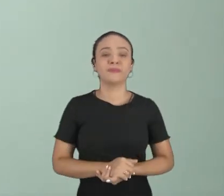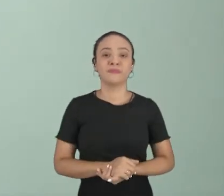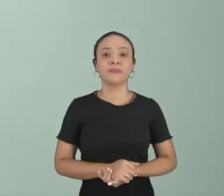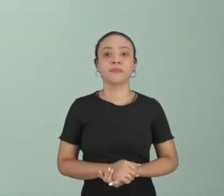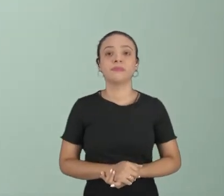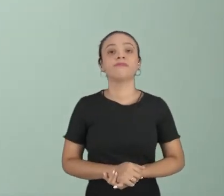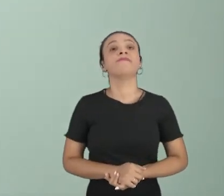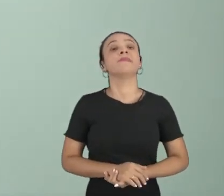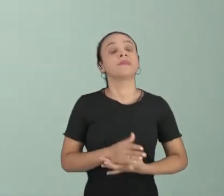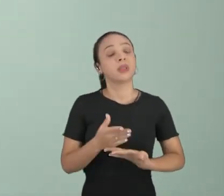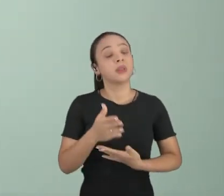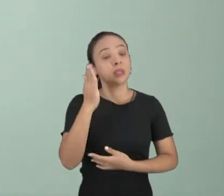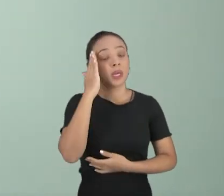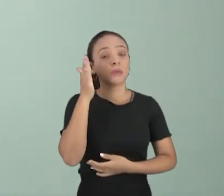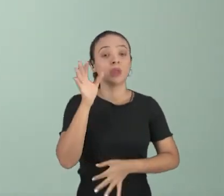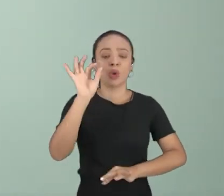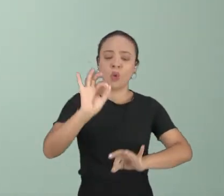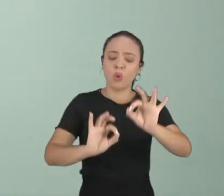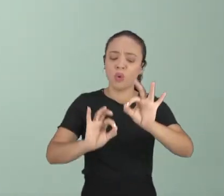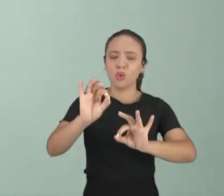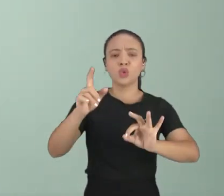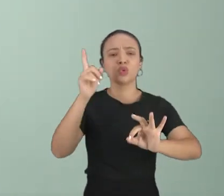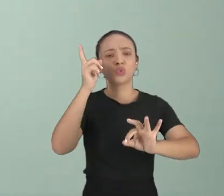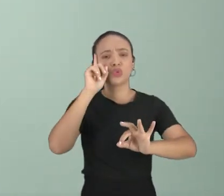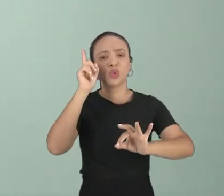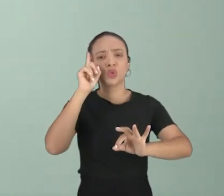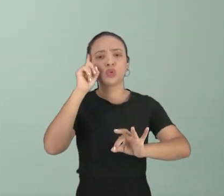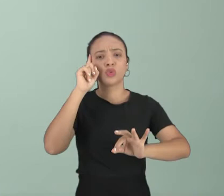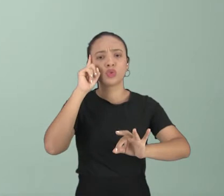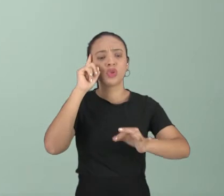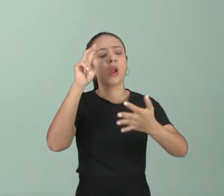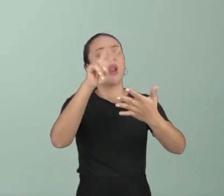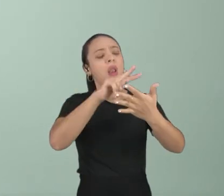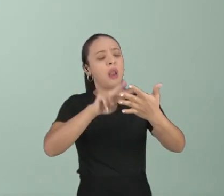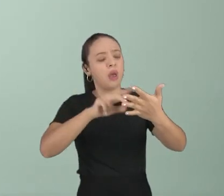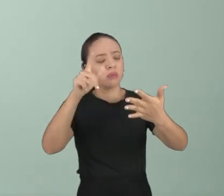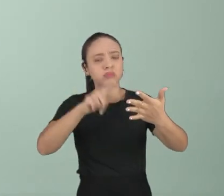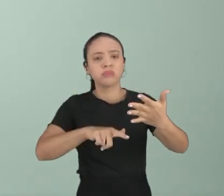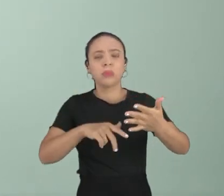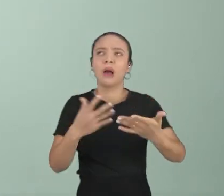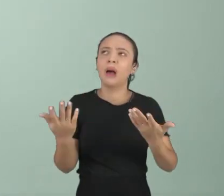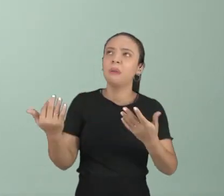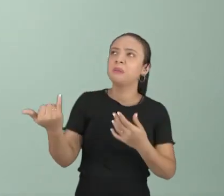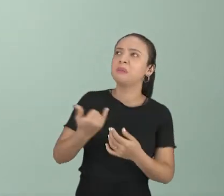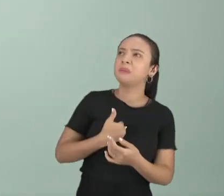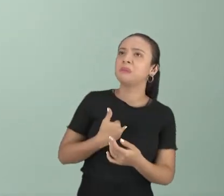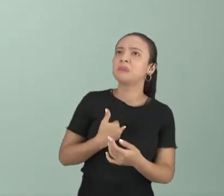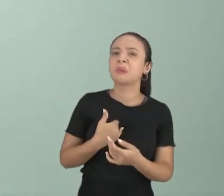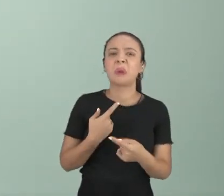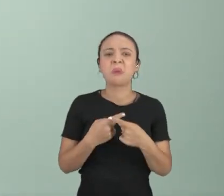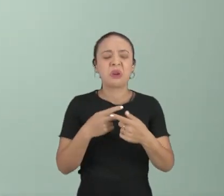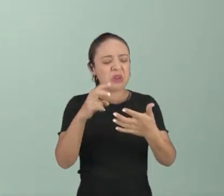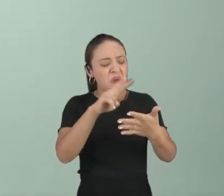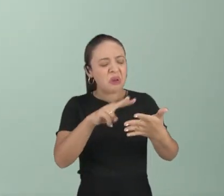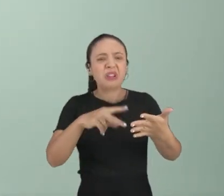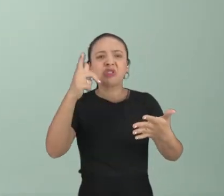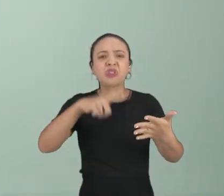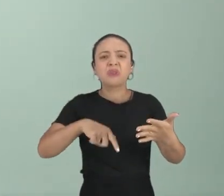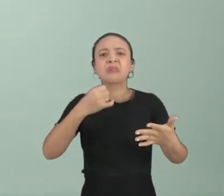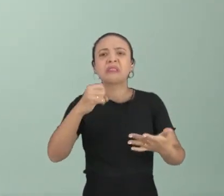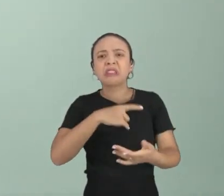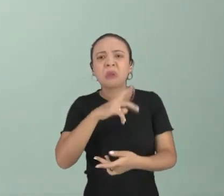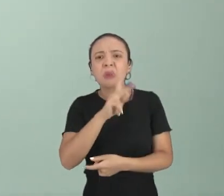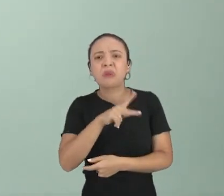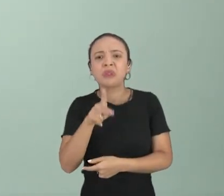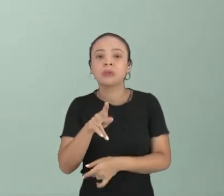uma construção. Todo dia fazer um pouco, todo dia revisar. Aí você pode dizer assim, mas será que eu vou revisar se tem um professor para